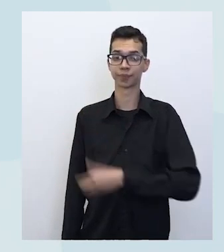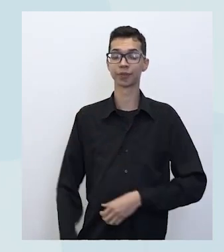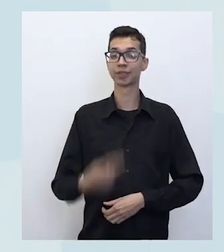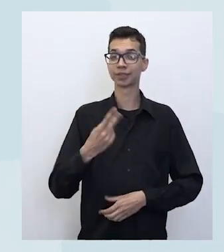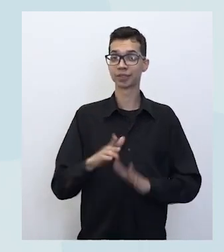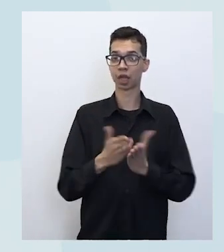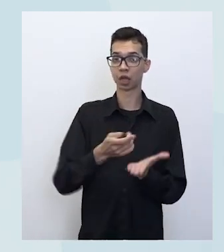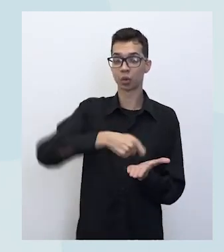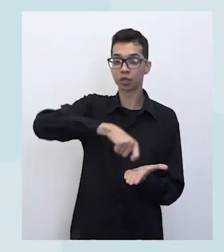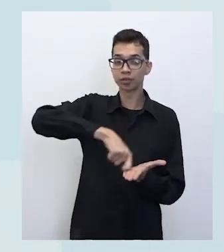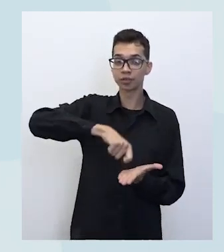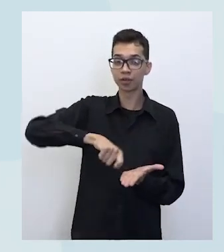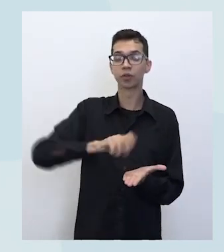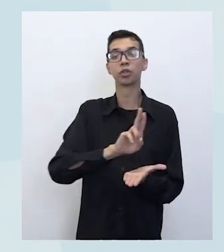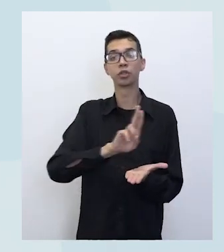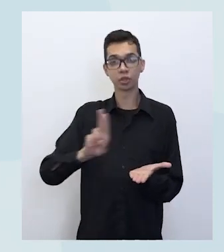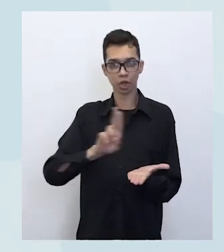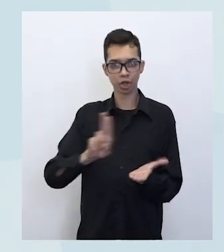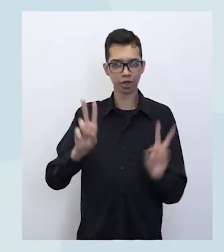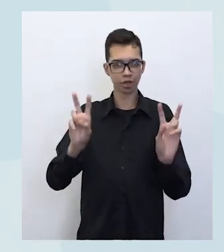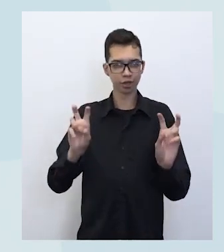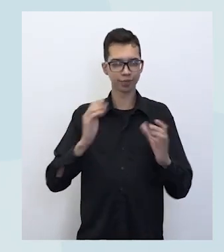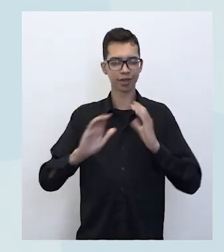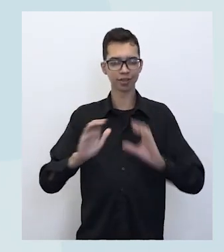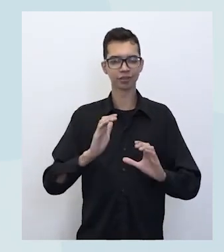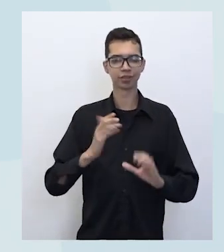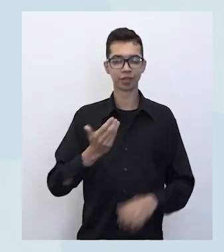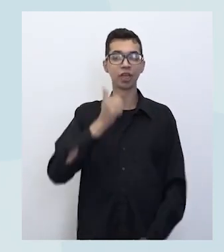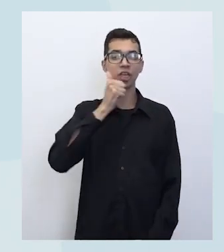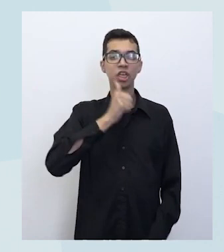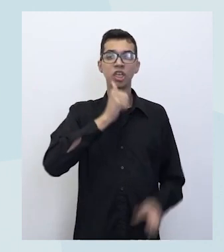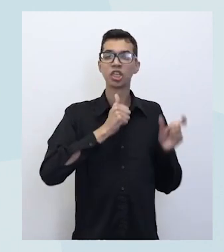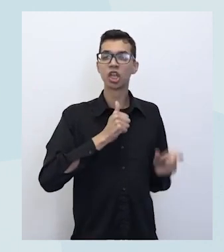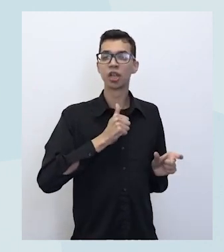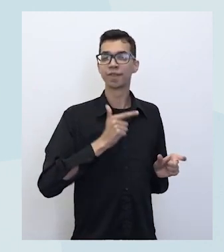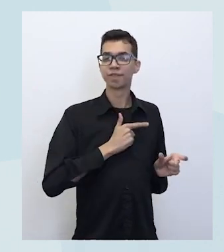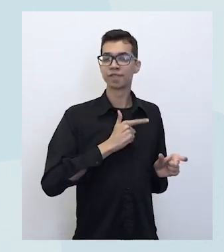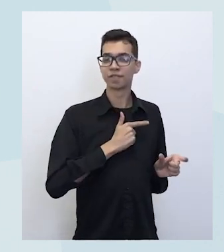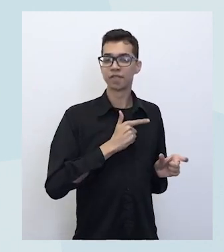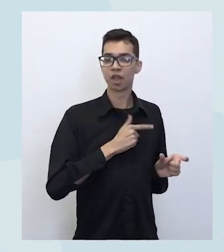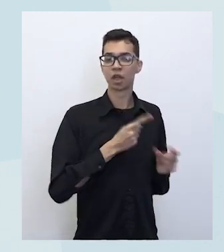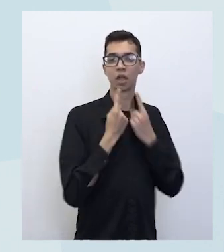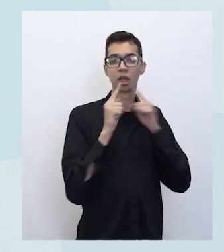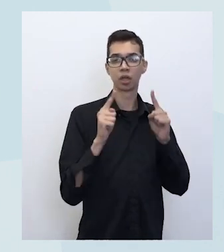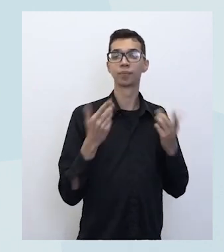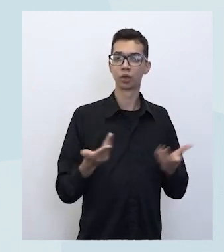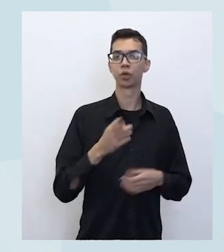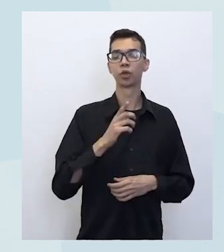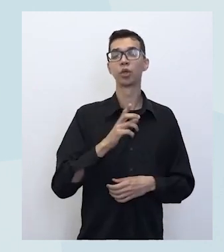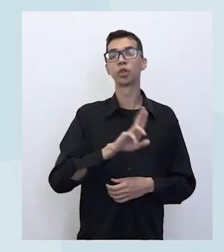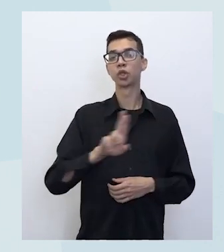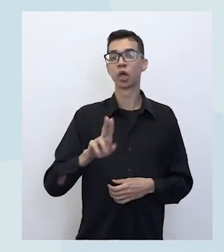à cantiga Ai Dona Feia, Fosse Vos Queixar, de João Garcia de Guilhardi. Ponha-se no lugar da dona feia da cantiga ou de alguém que a